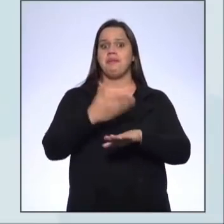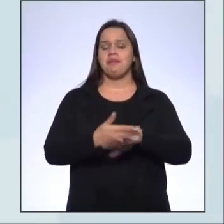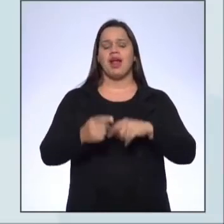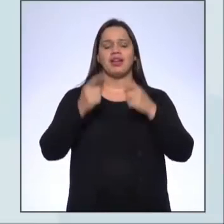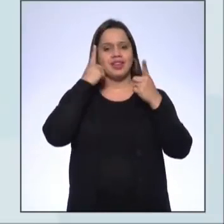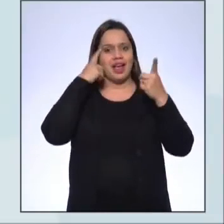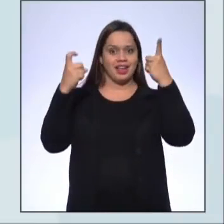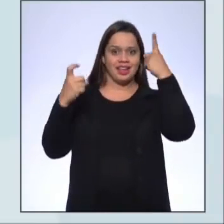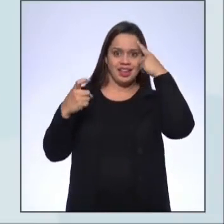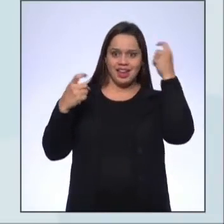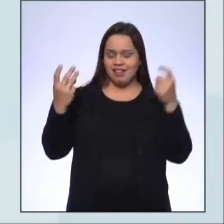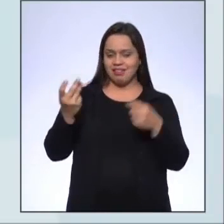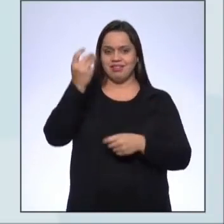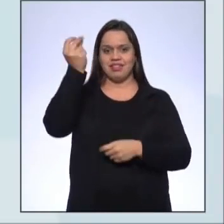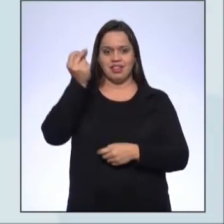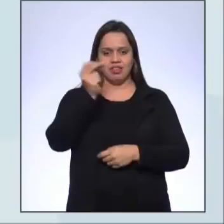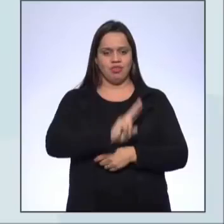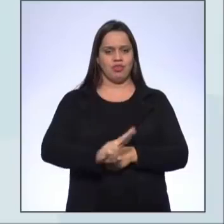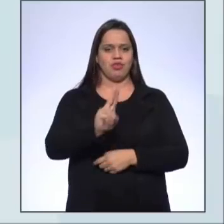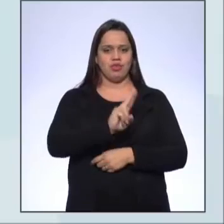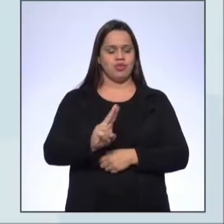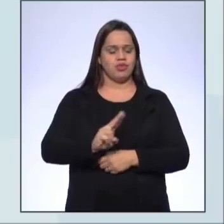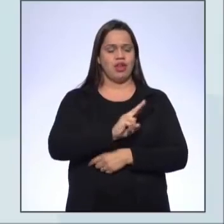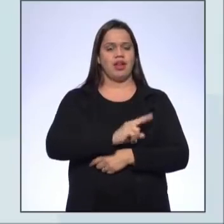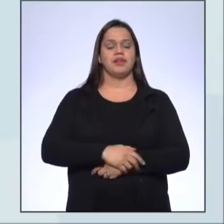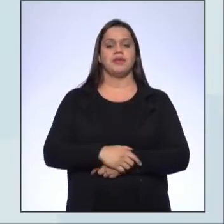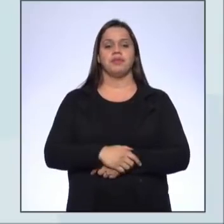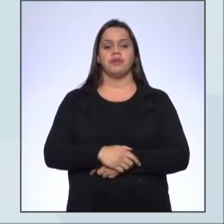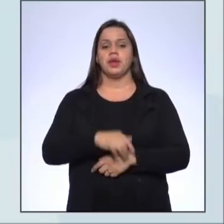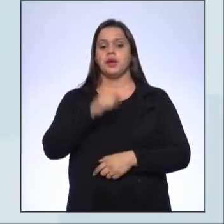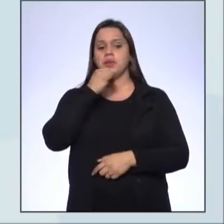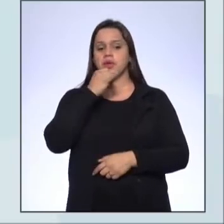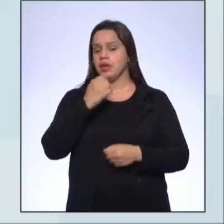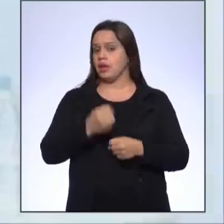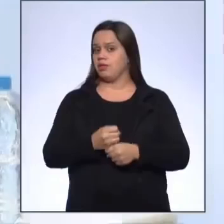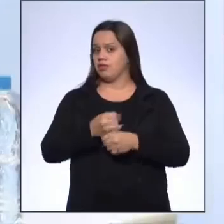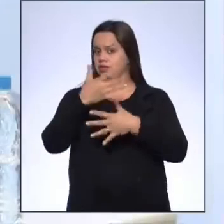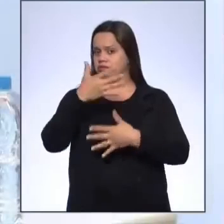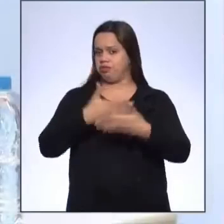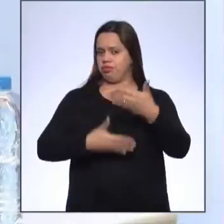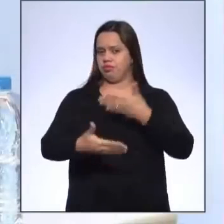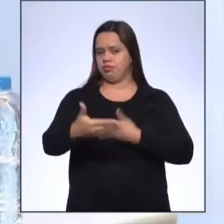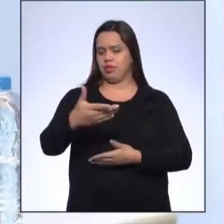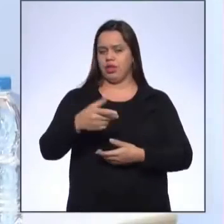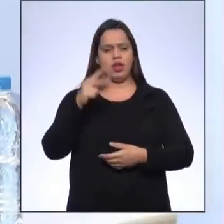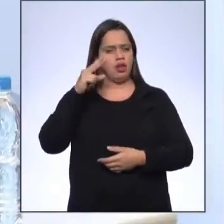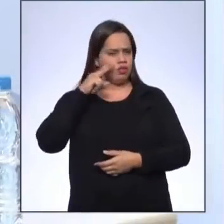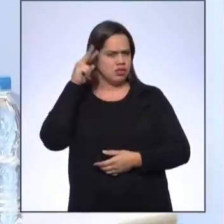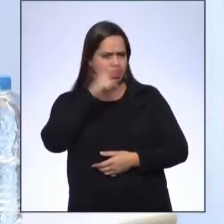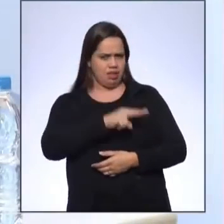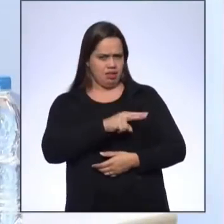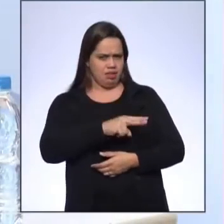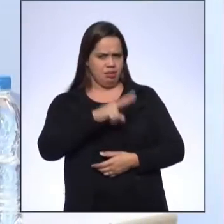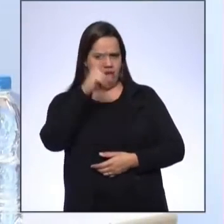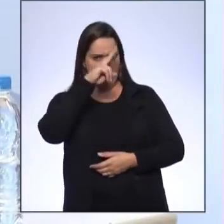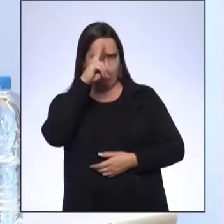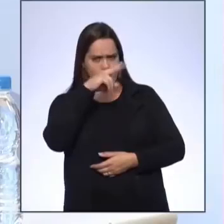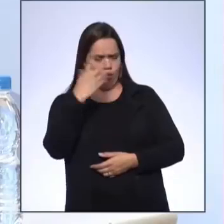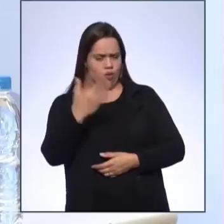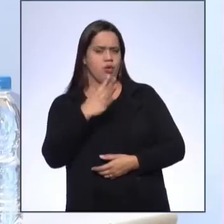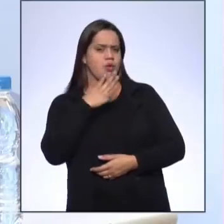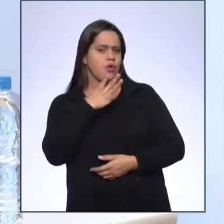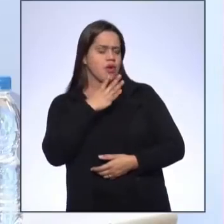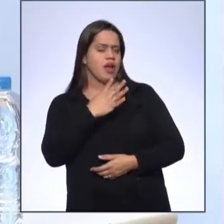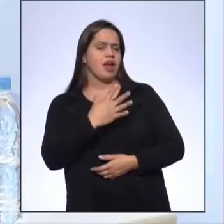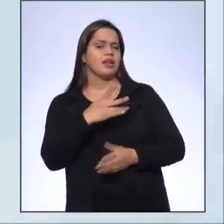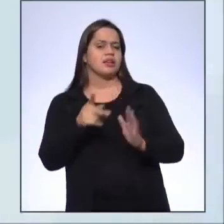mais utilizada. Um chat, pessoal, você lembra ou conhece algum artista que trabalha com